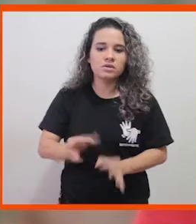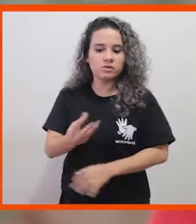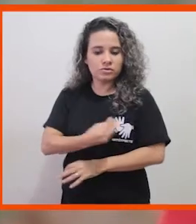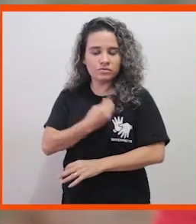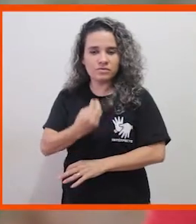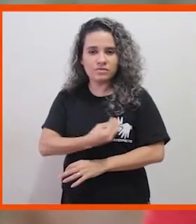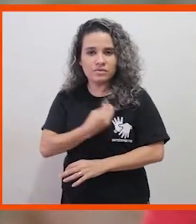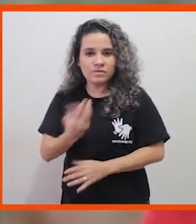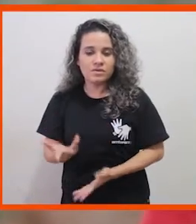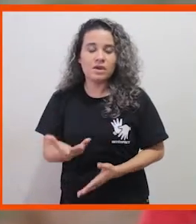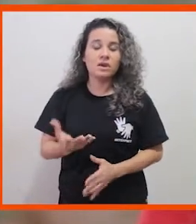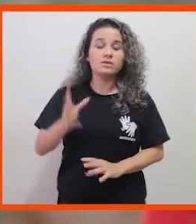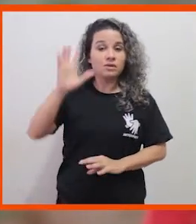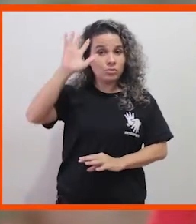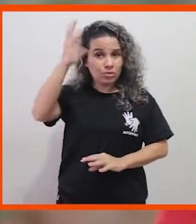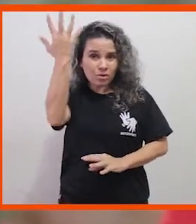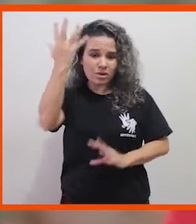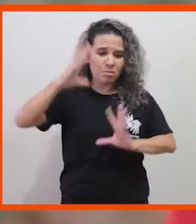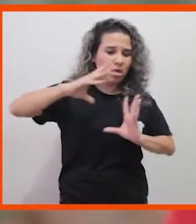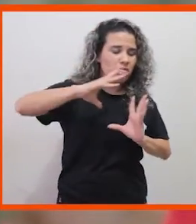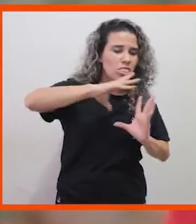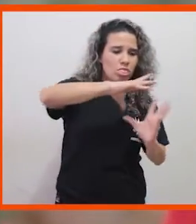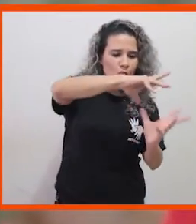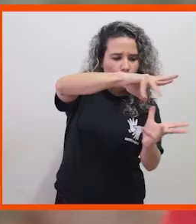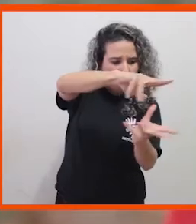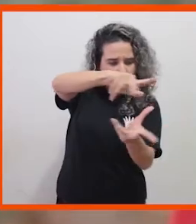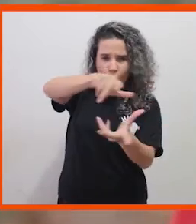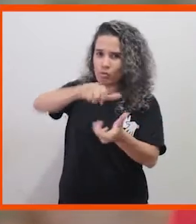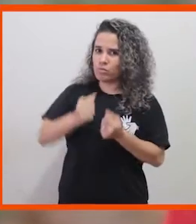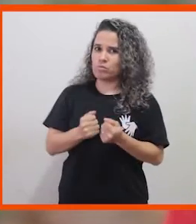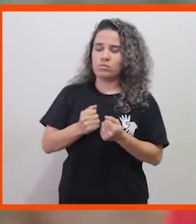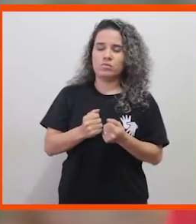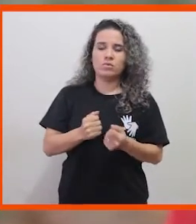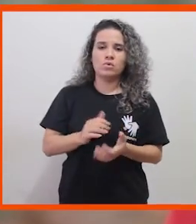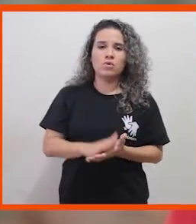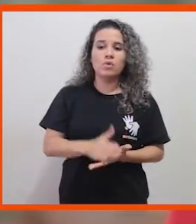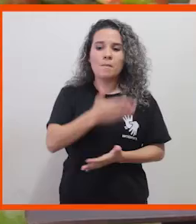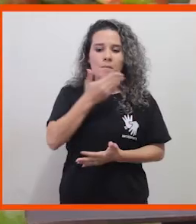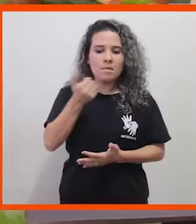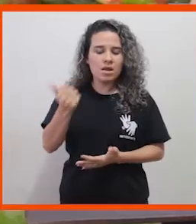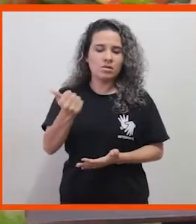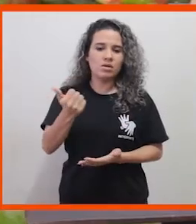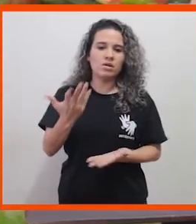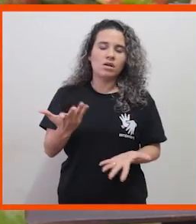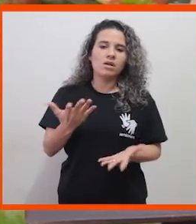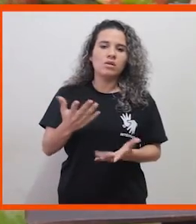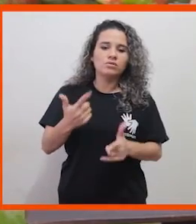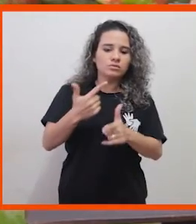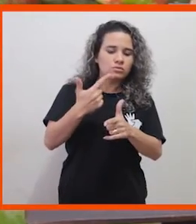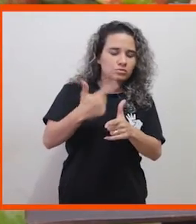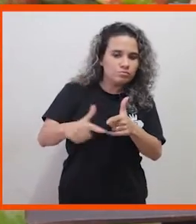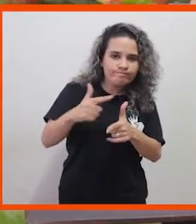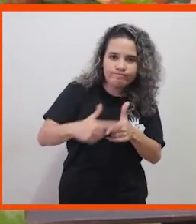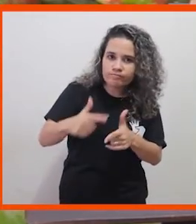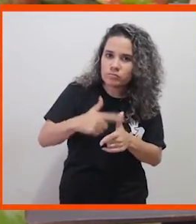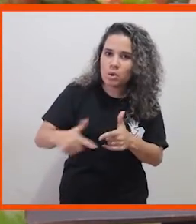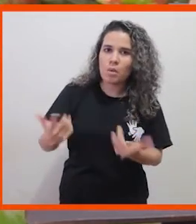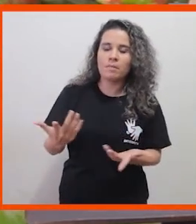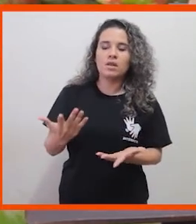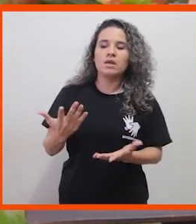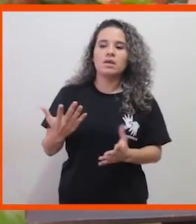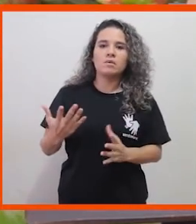social. Dentre esses objetivos, ainda visam integrar medidas na mudança do clima, nas políticas e